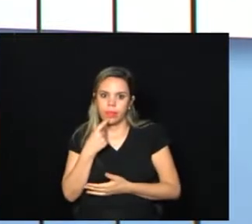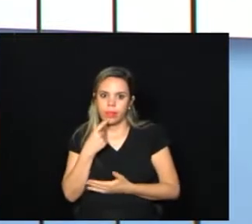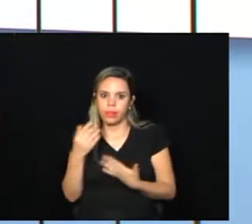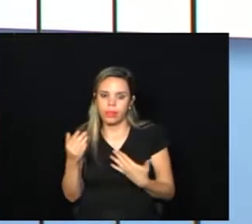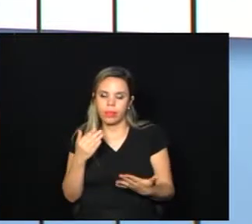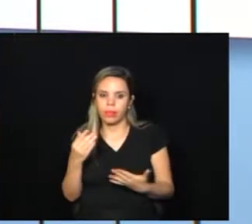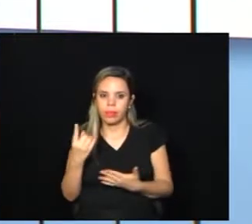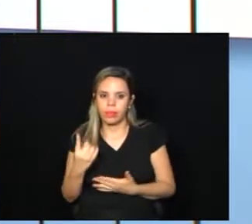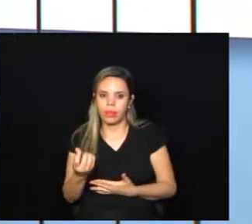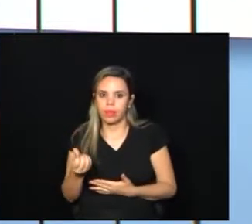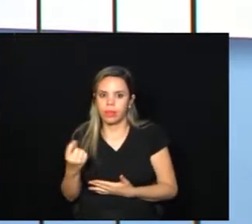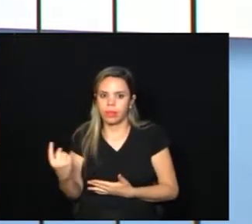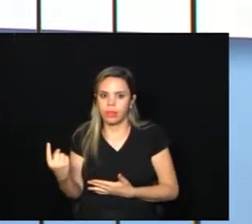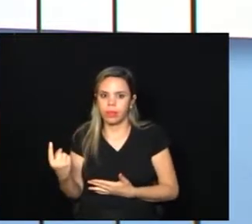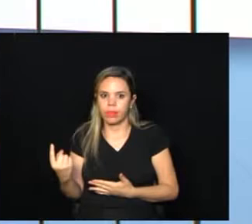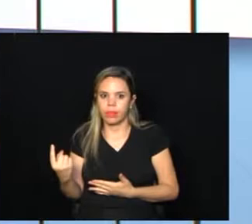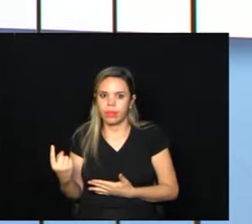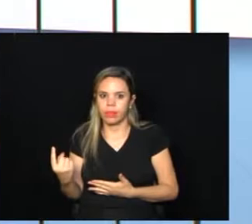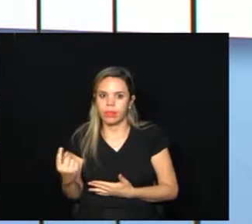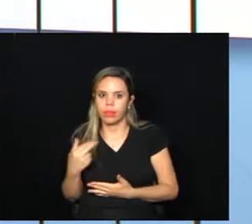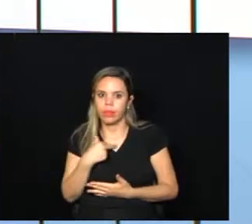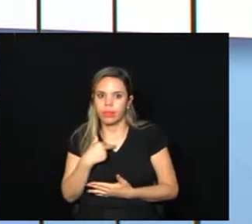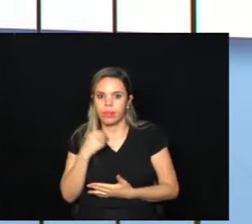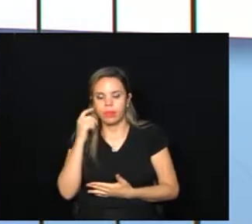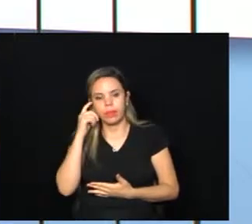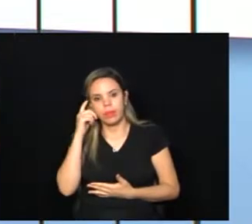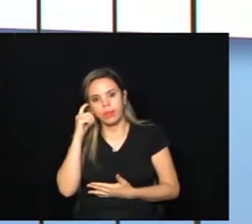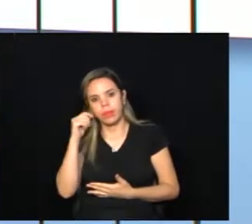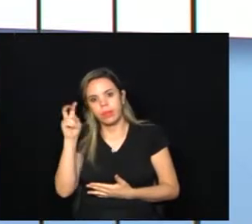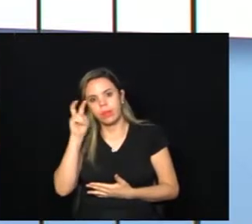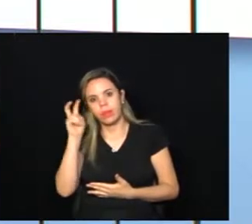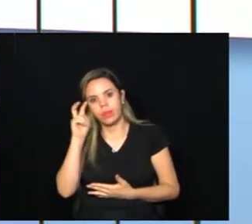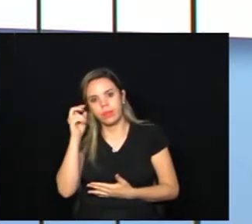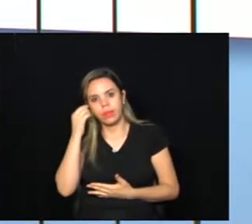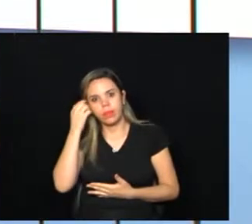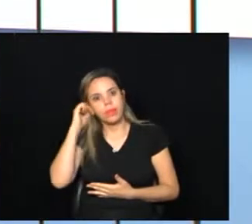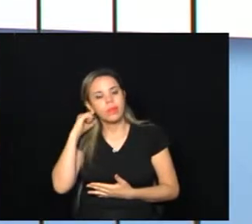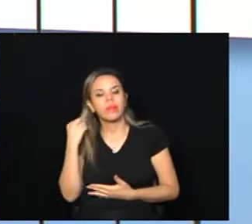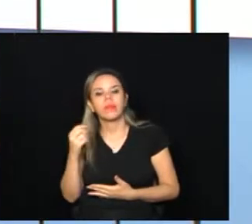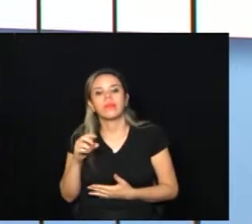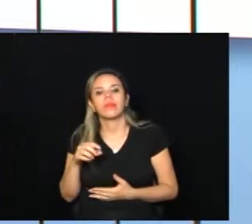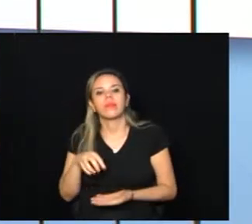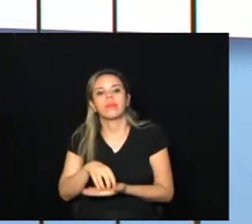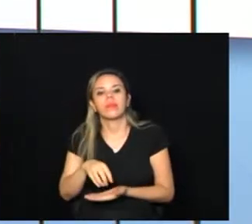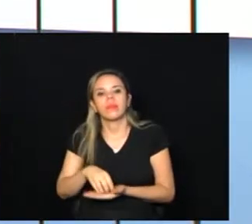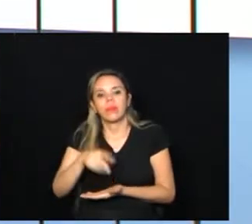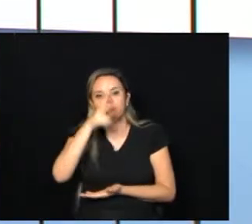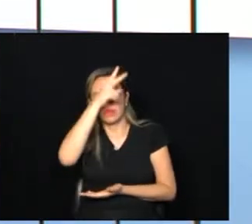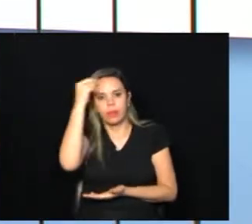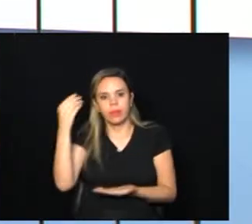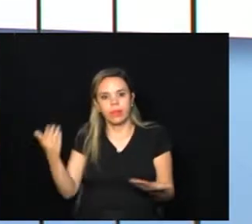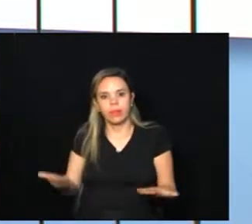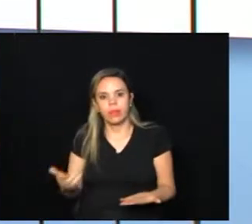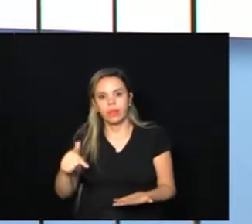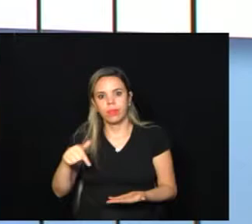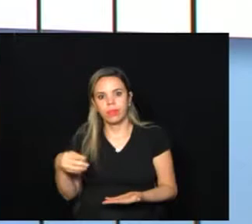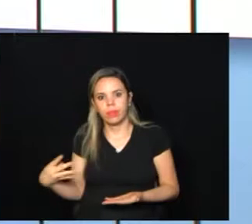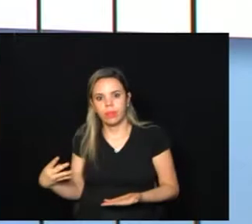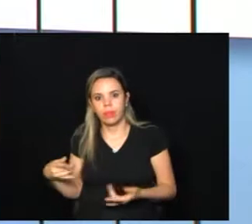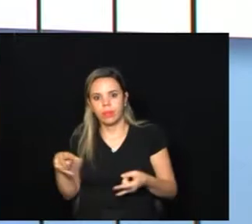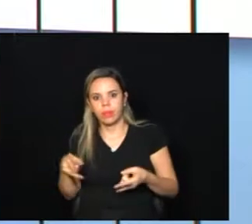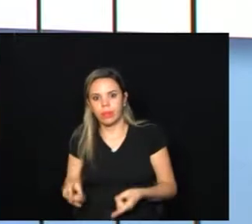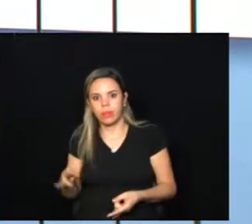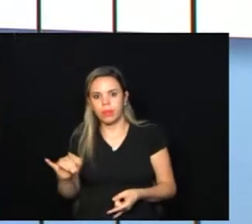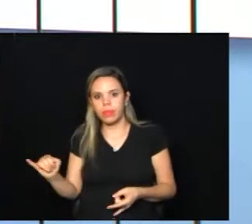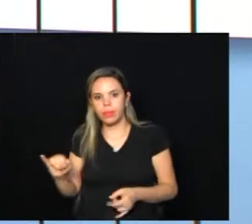quais 161 estavam ocupados nesta quinta-feira. Na rede municipal, agora são 74 leitos